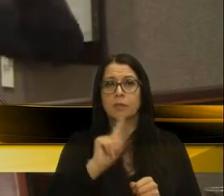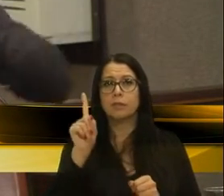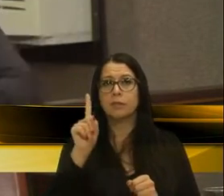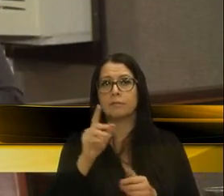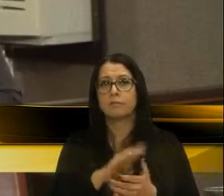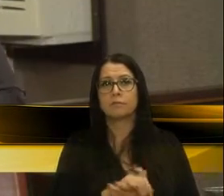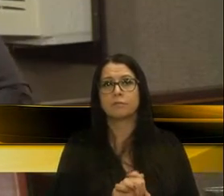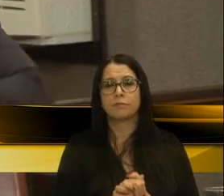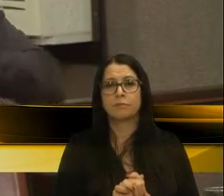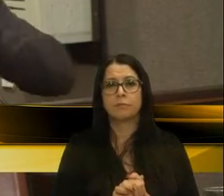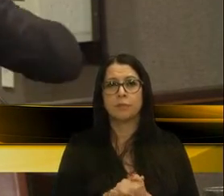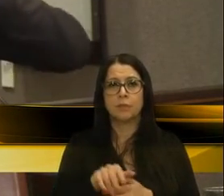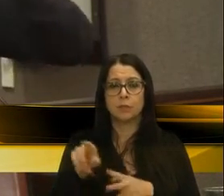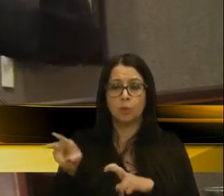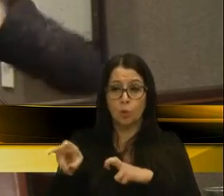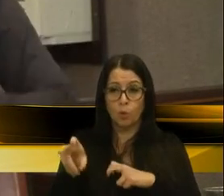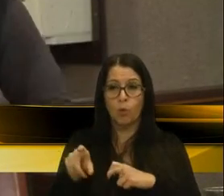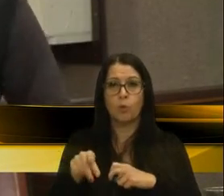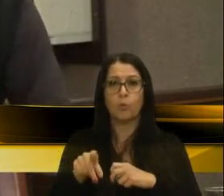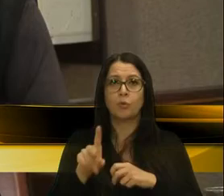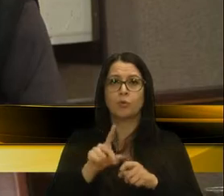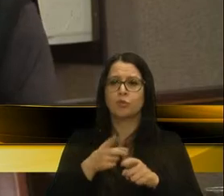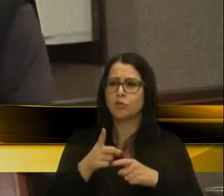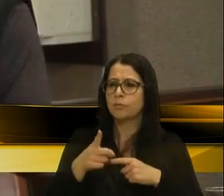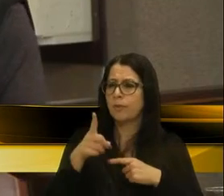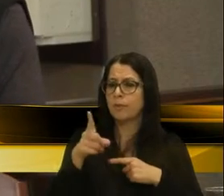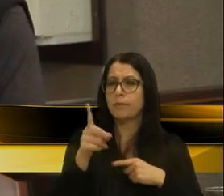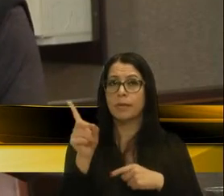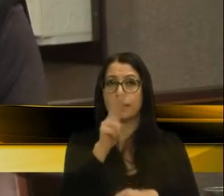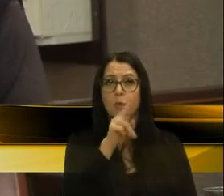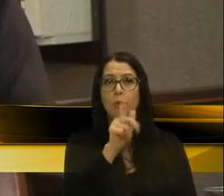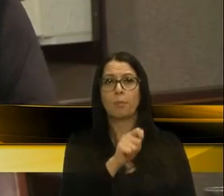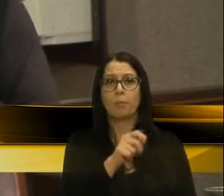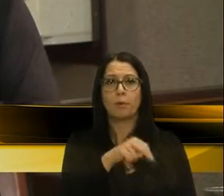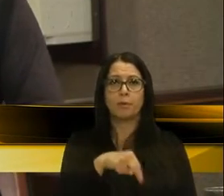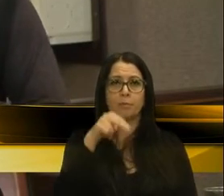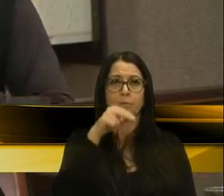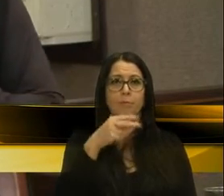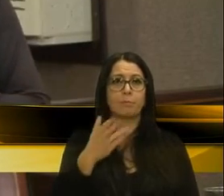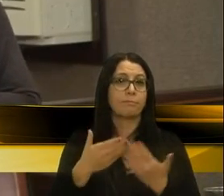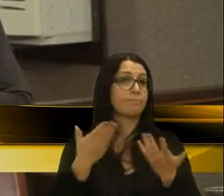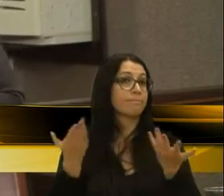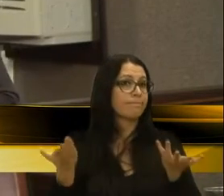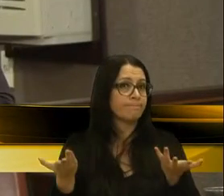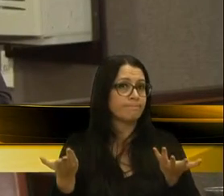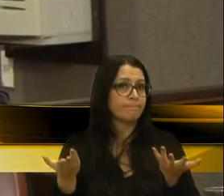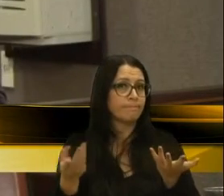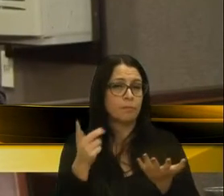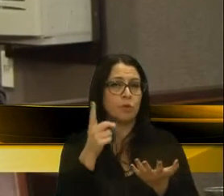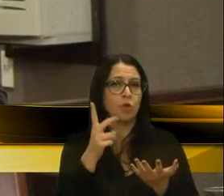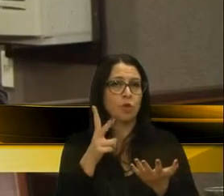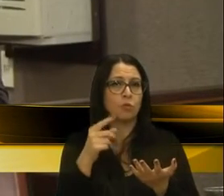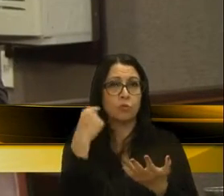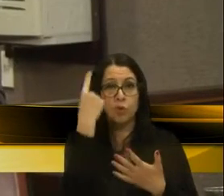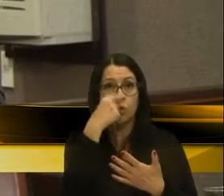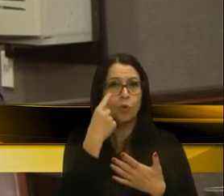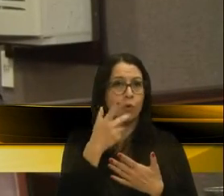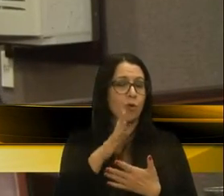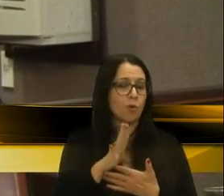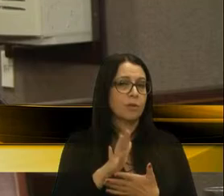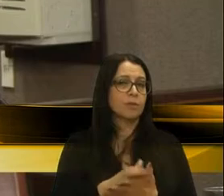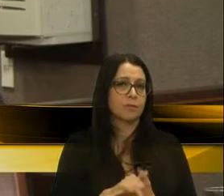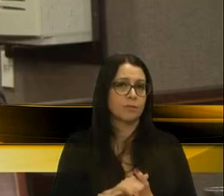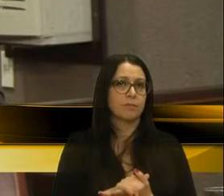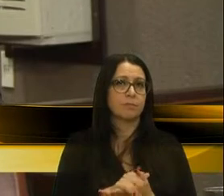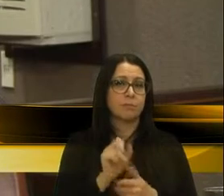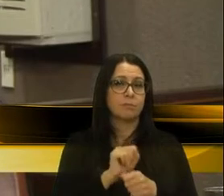zona rural, de bairros distantes, e até a UPA, Zona Norte, para procurar atendimento, ter que ficar por 12 horas, 12